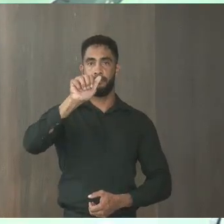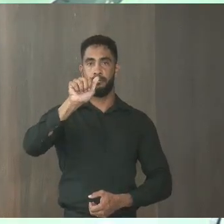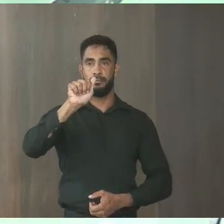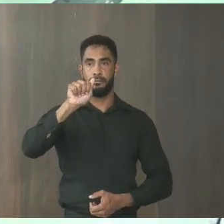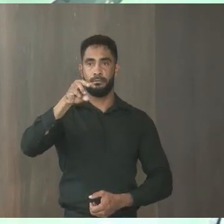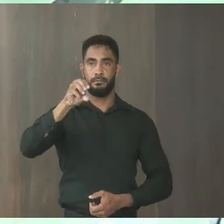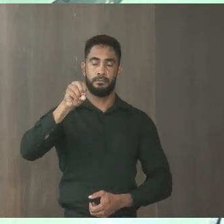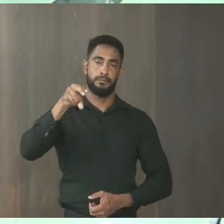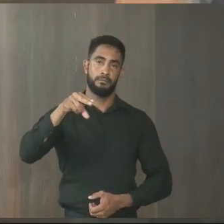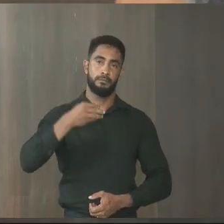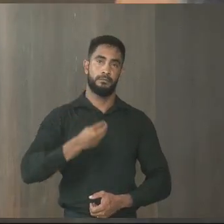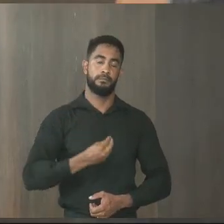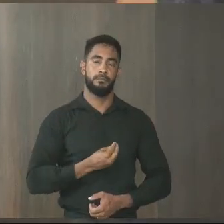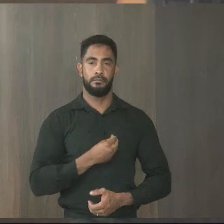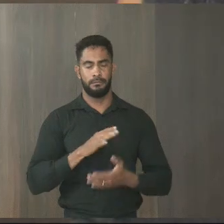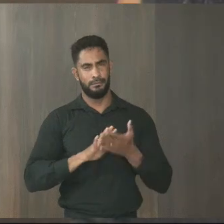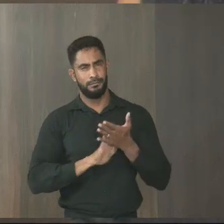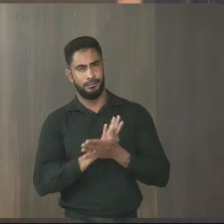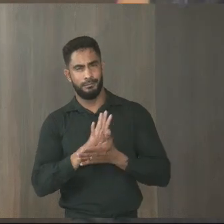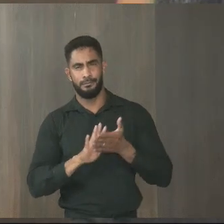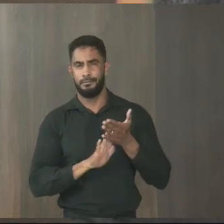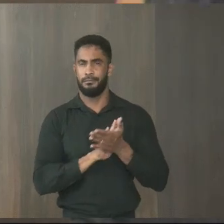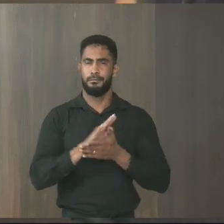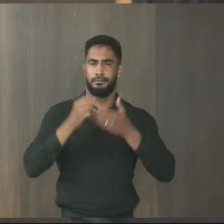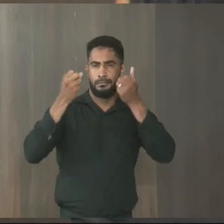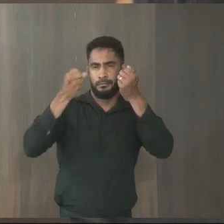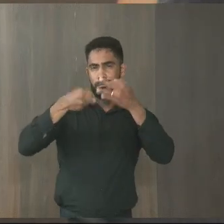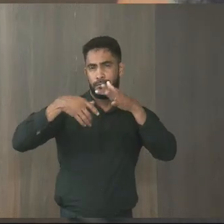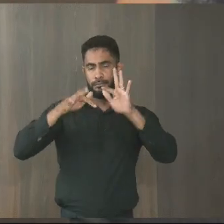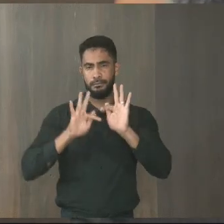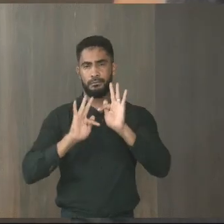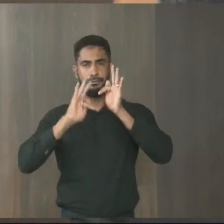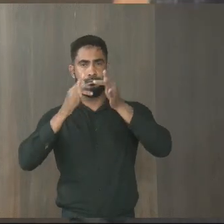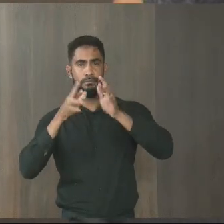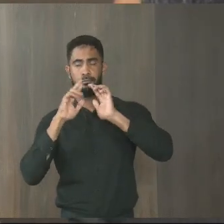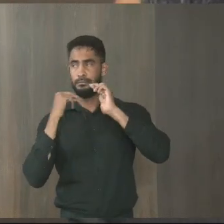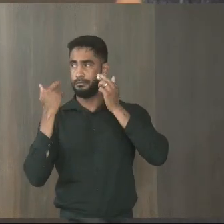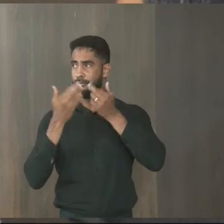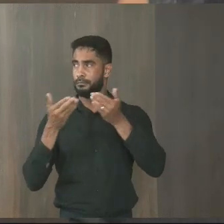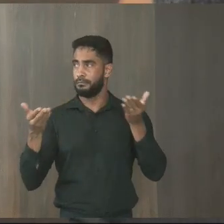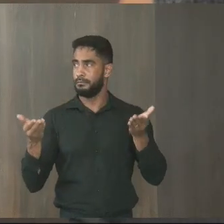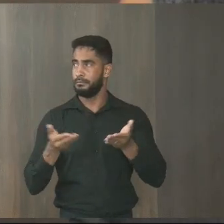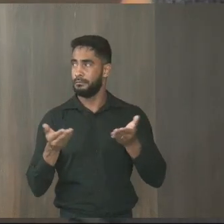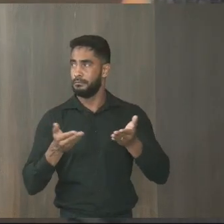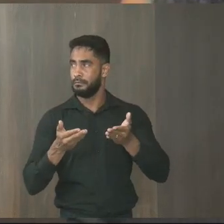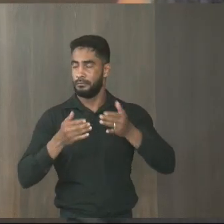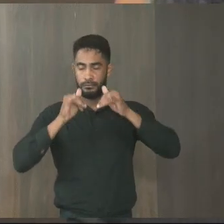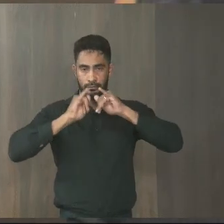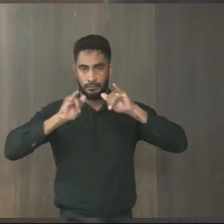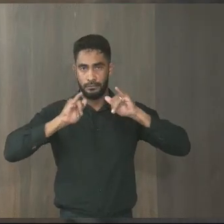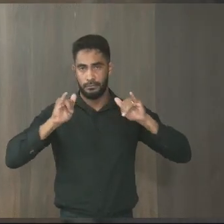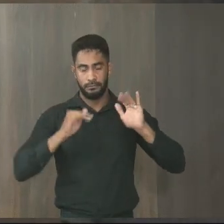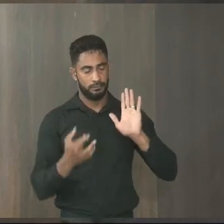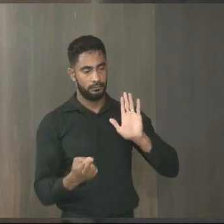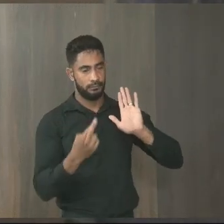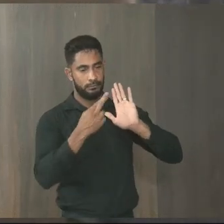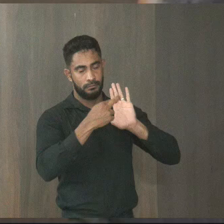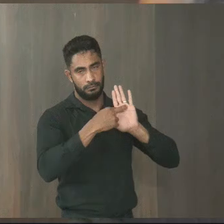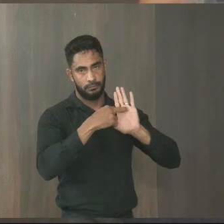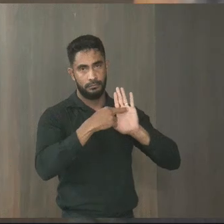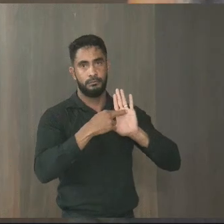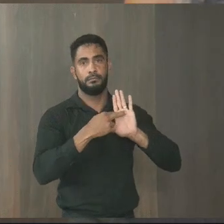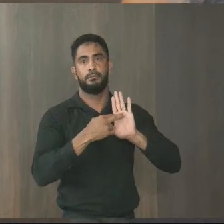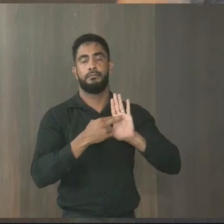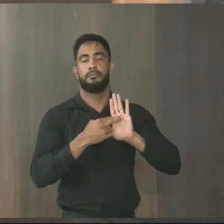Presente. Nada mais havendo a se tratar, dou por encerrada esta reunião ordinária, conforme determina o regimento interno desta